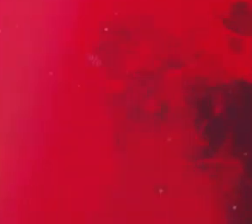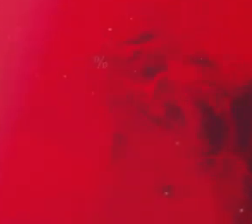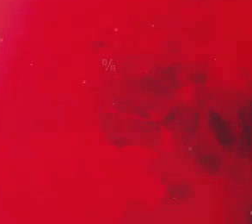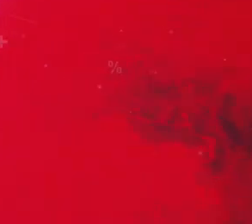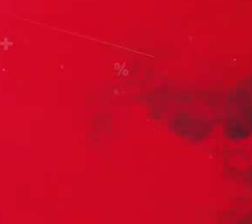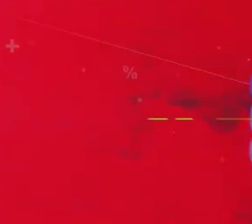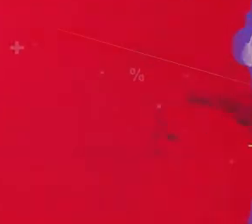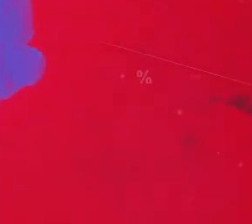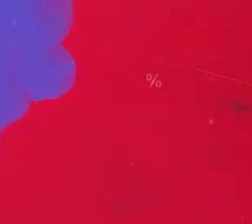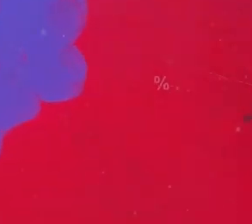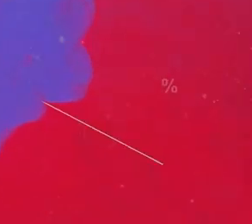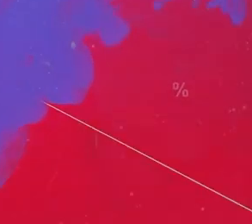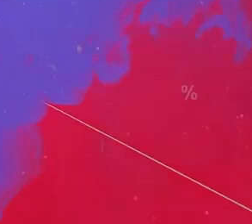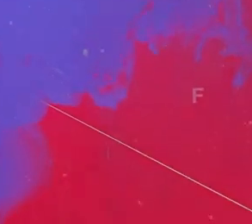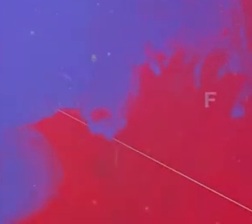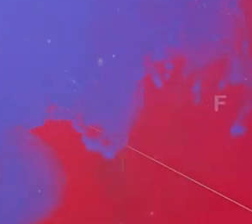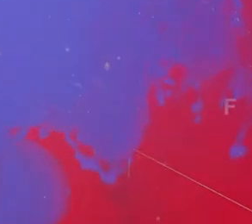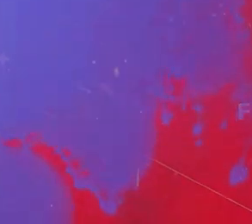Música